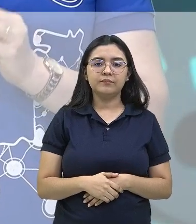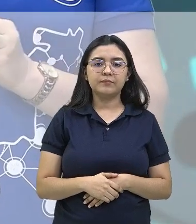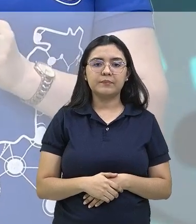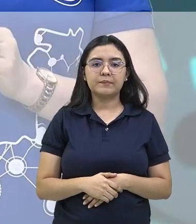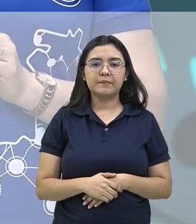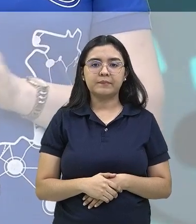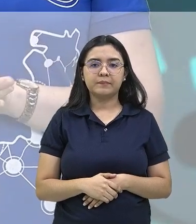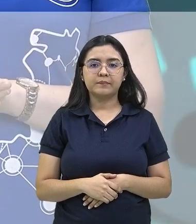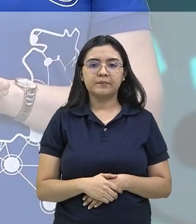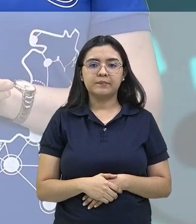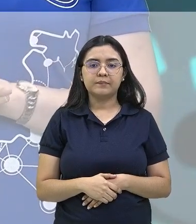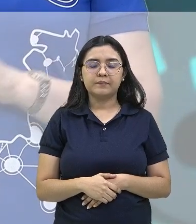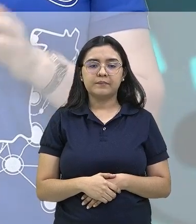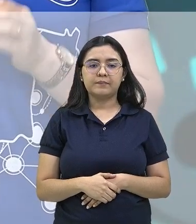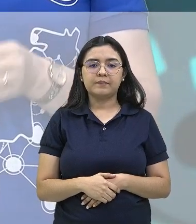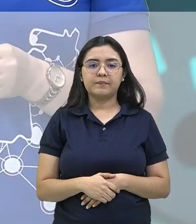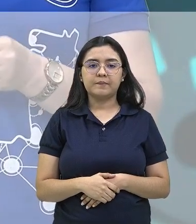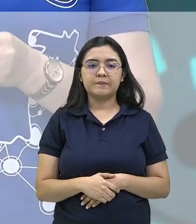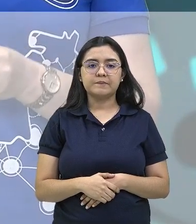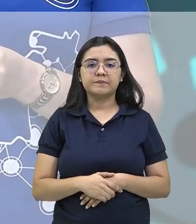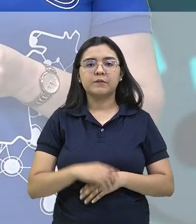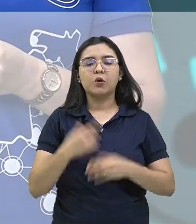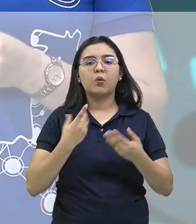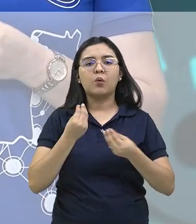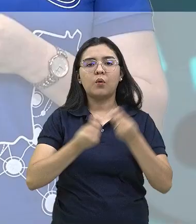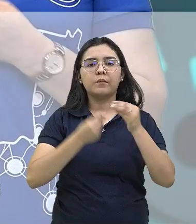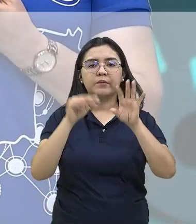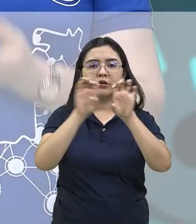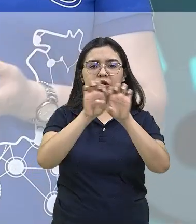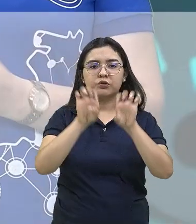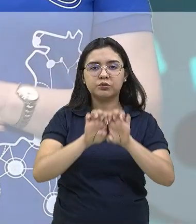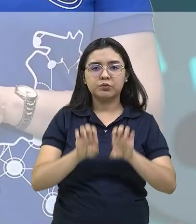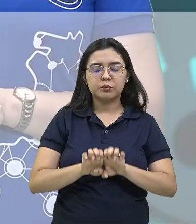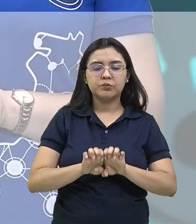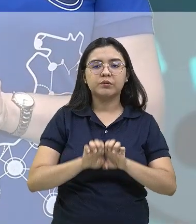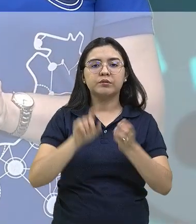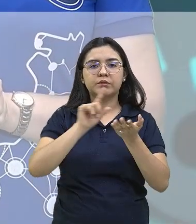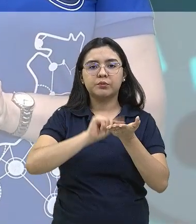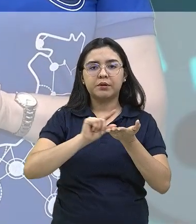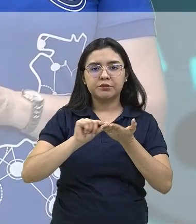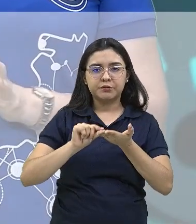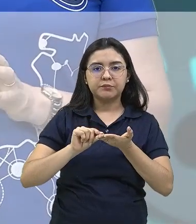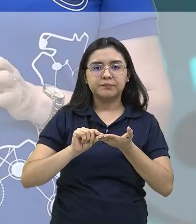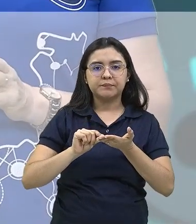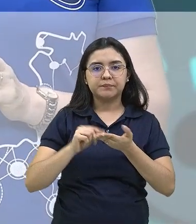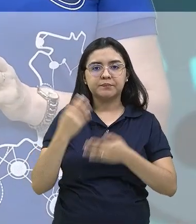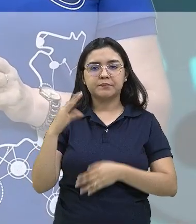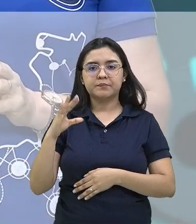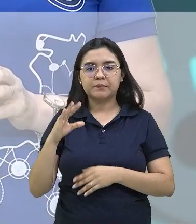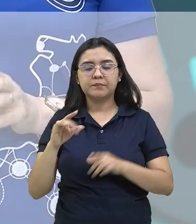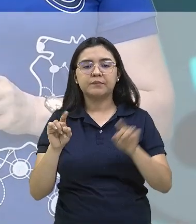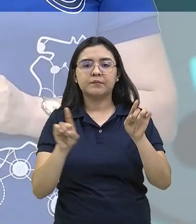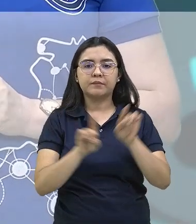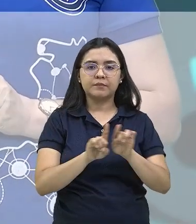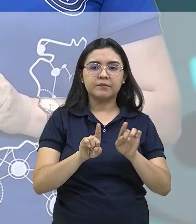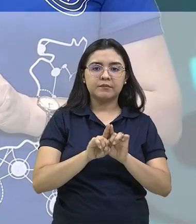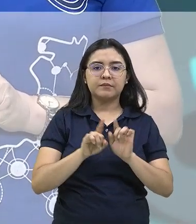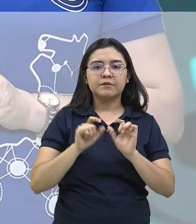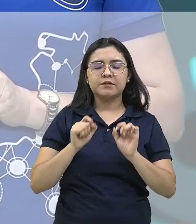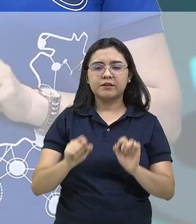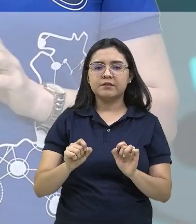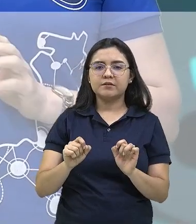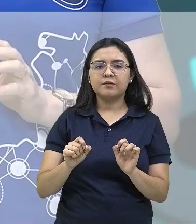aliás, que vai normatizar a forma da estrutura desse artigo, assim como as dissertações também,